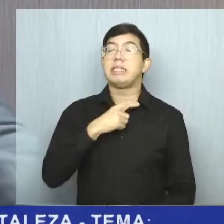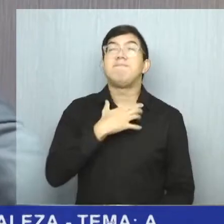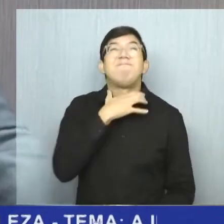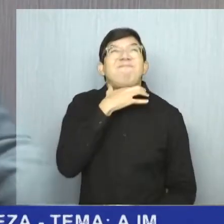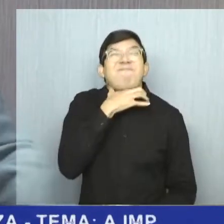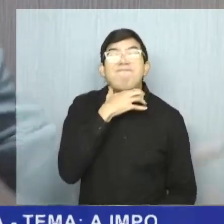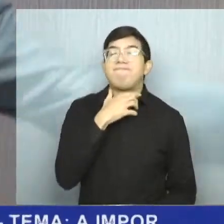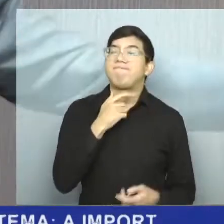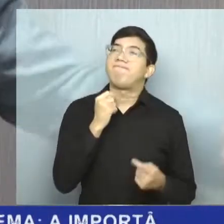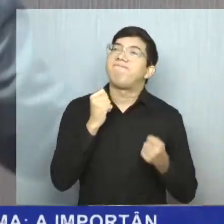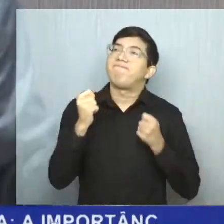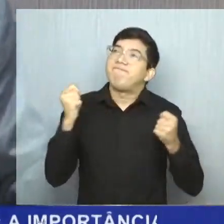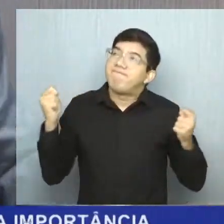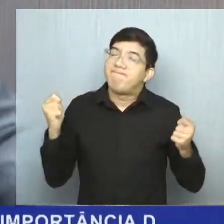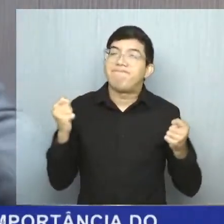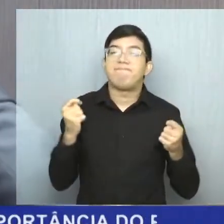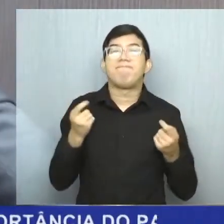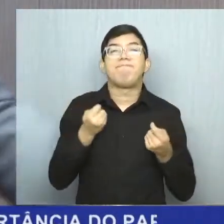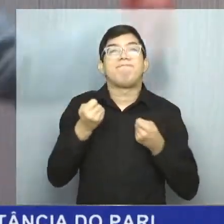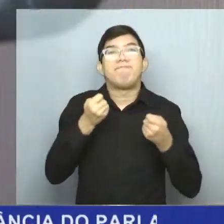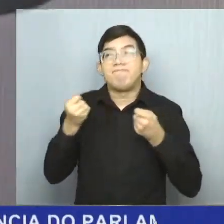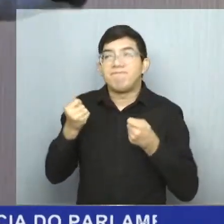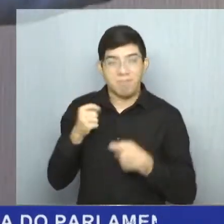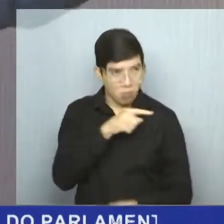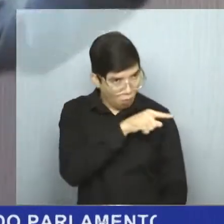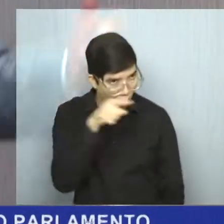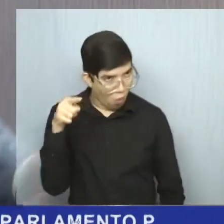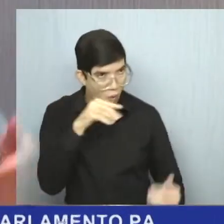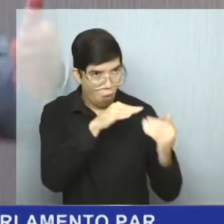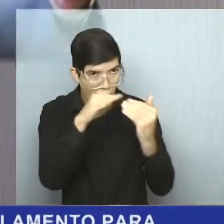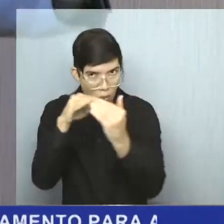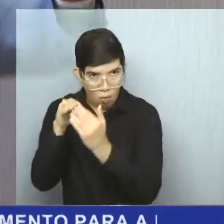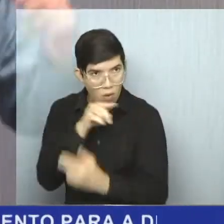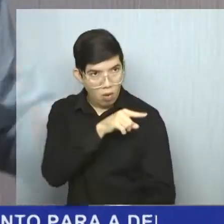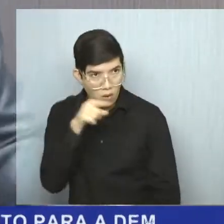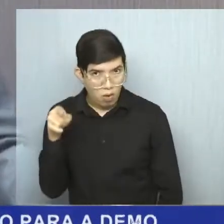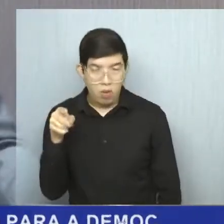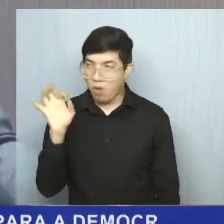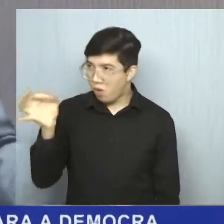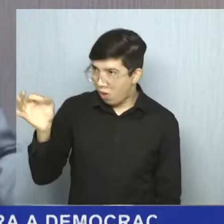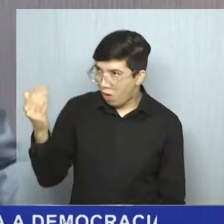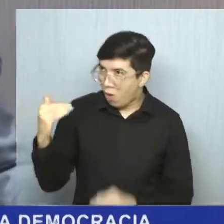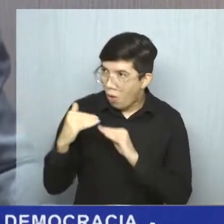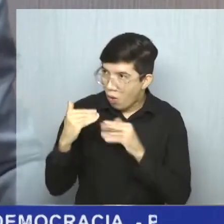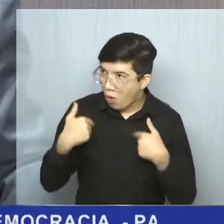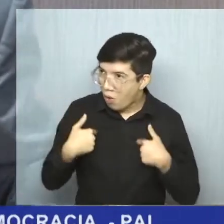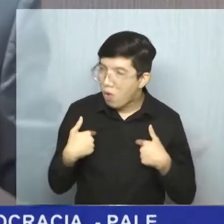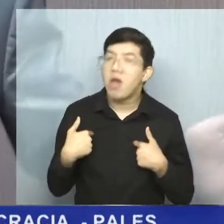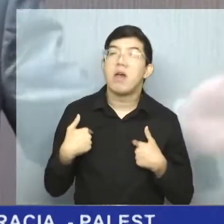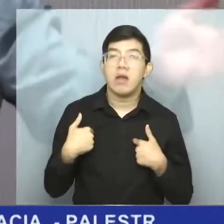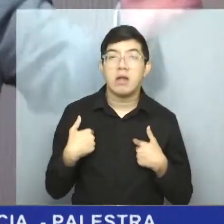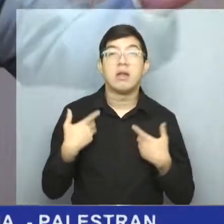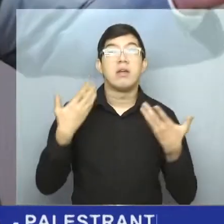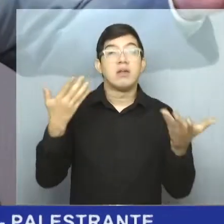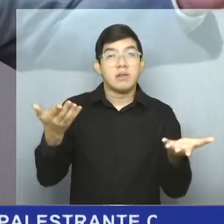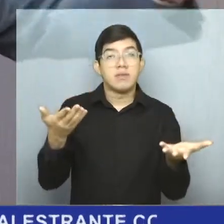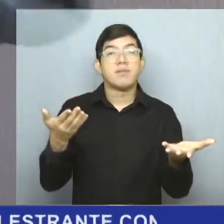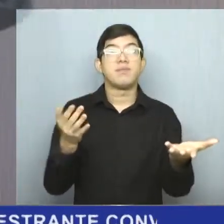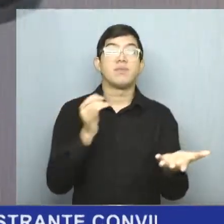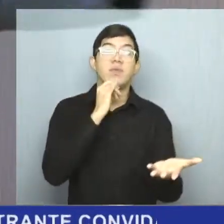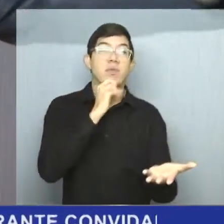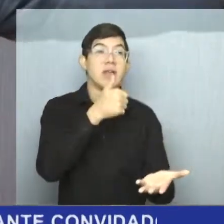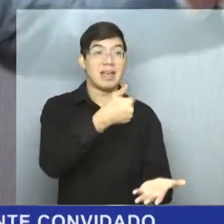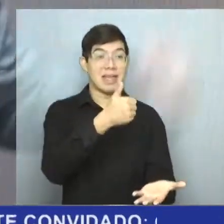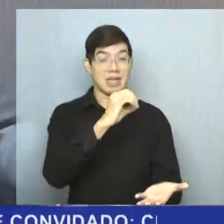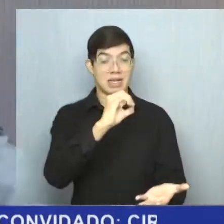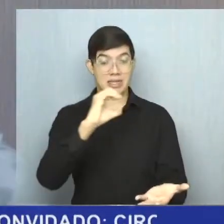pessoal? Não é, pessoal? Não é, Gisele? Não é, Gisele? Estou falando porque 77 de cada 100